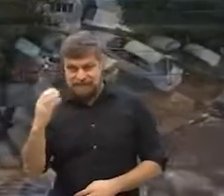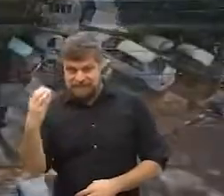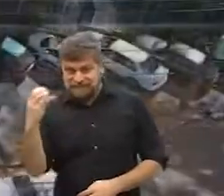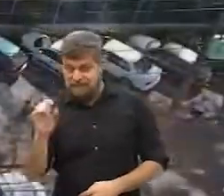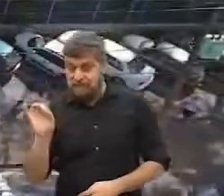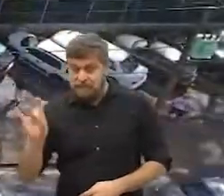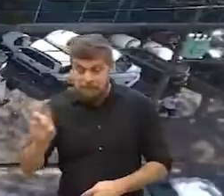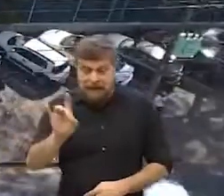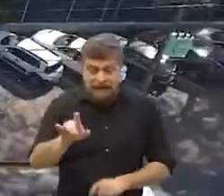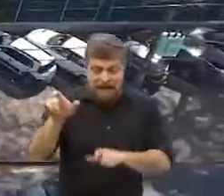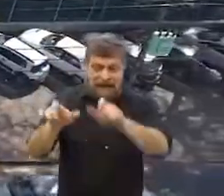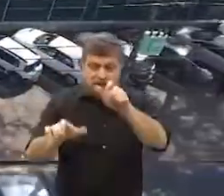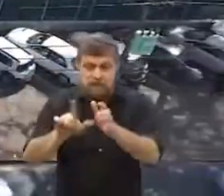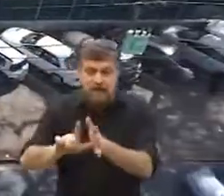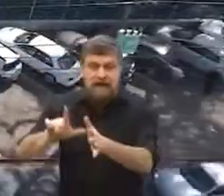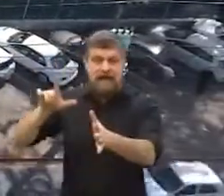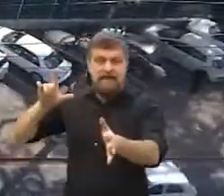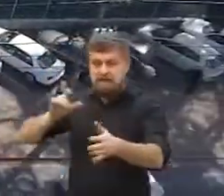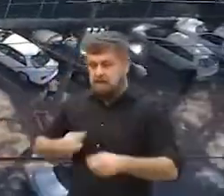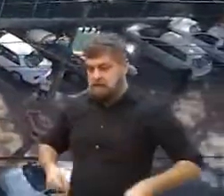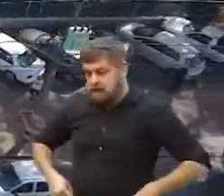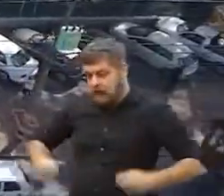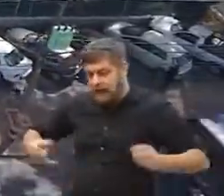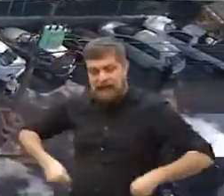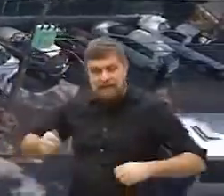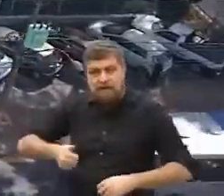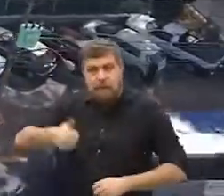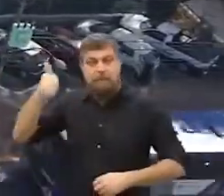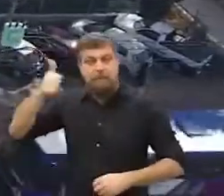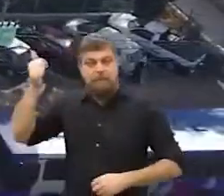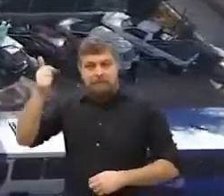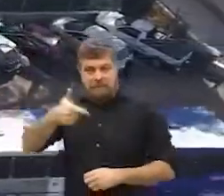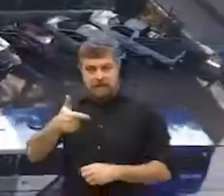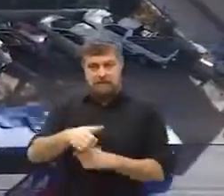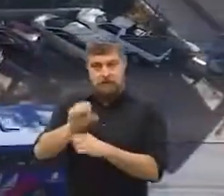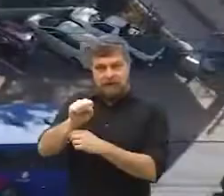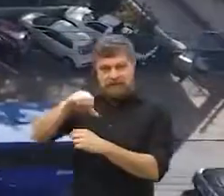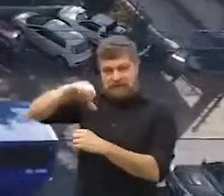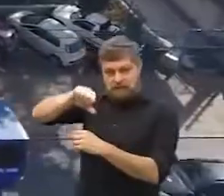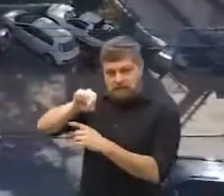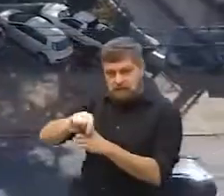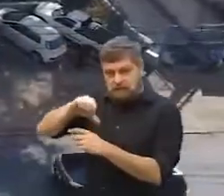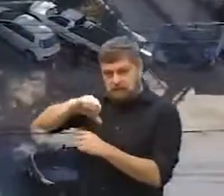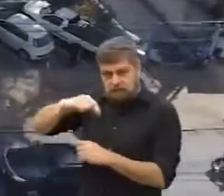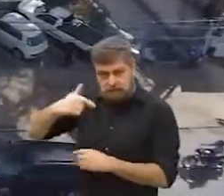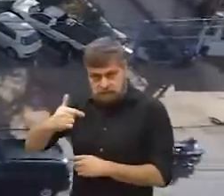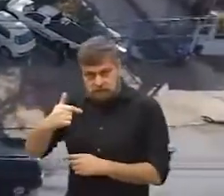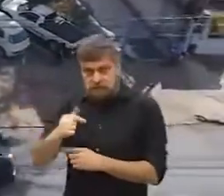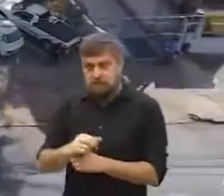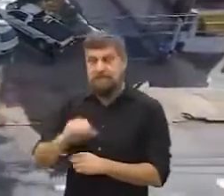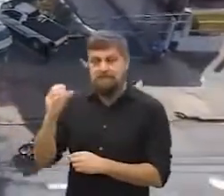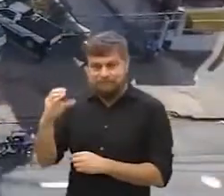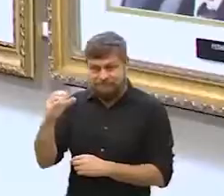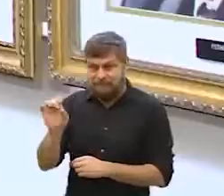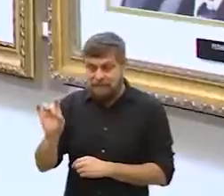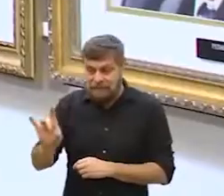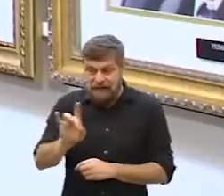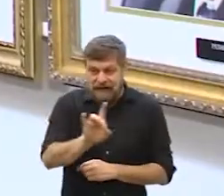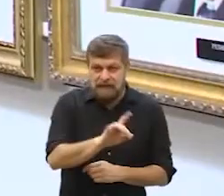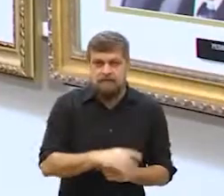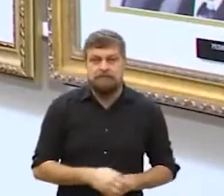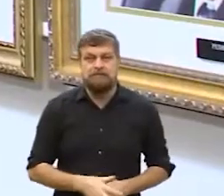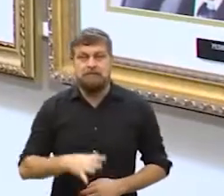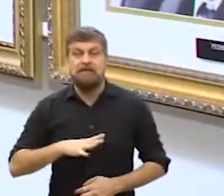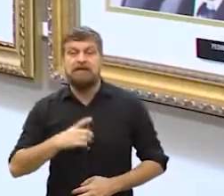habitante menos do que gastava no levantamento anterior que era de 89 reais e 92 centavos por habitantes